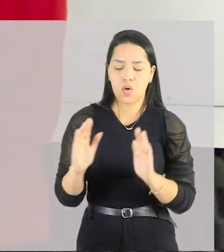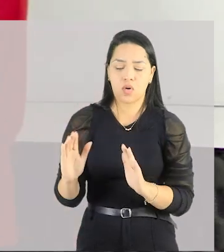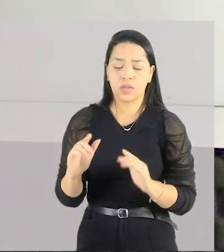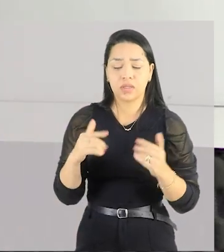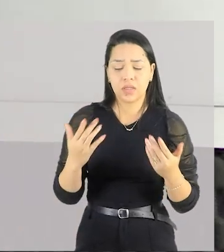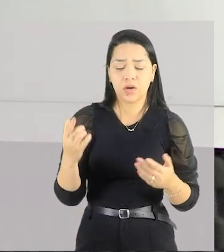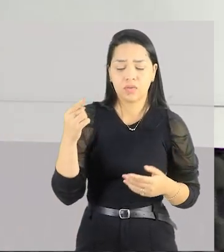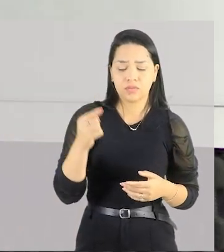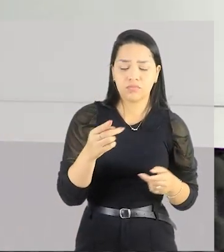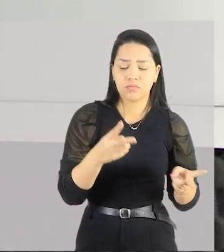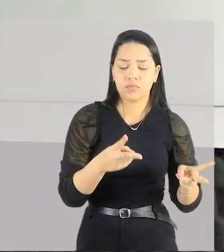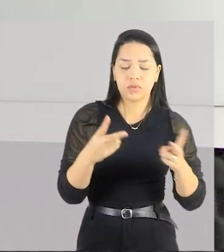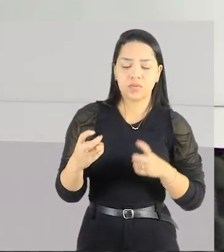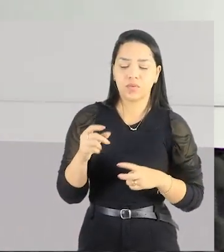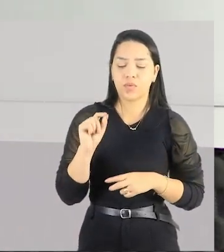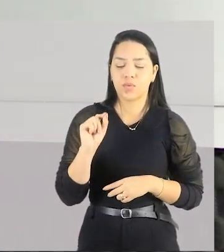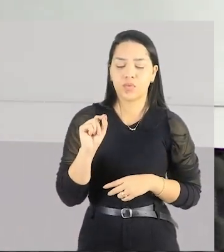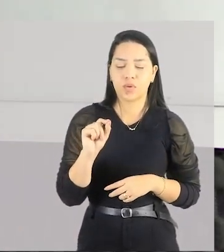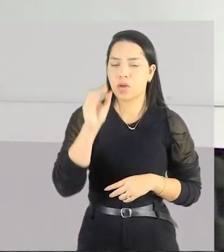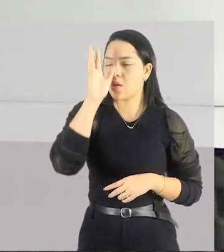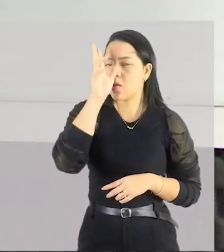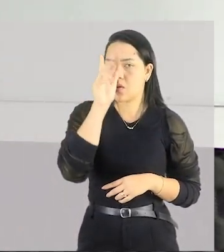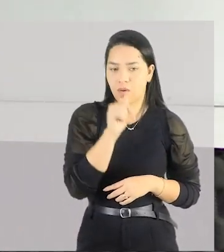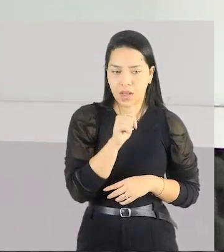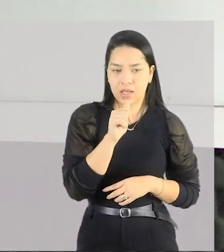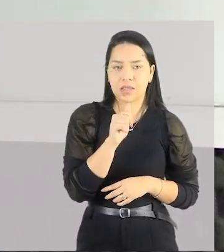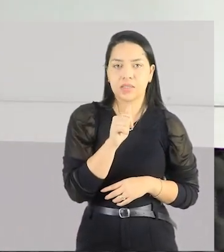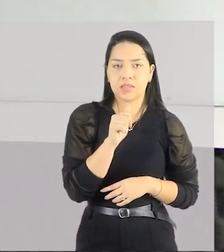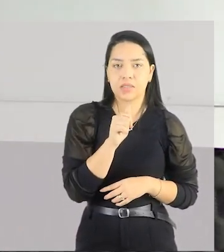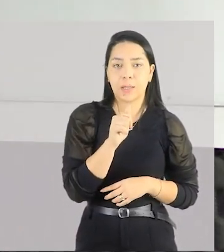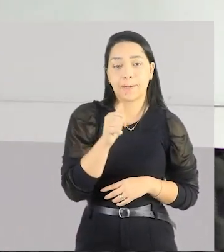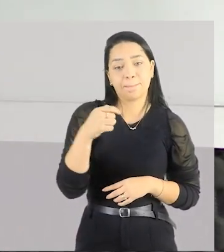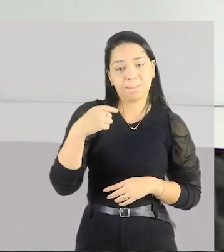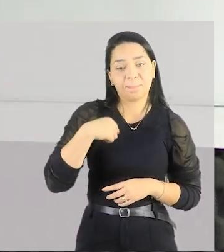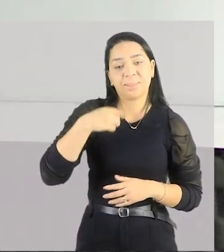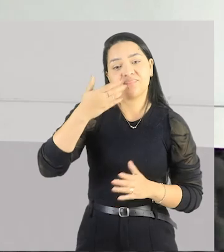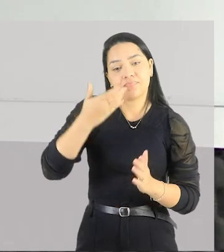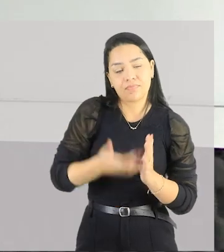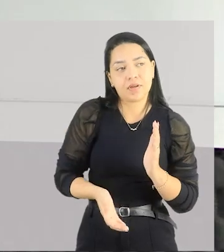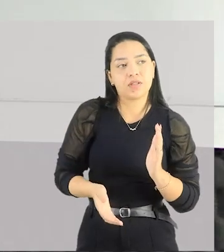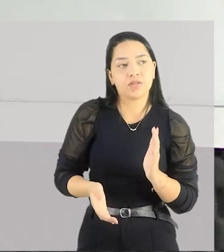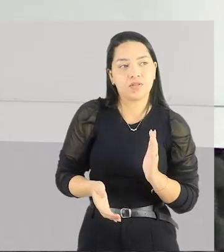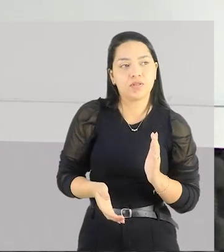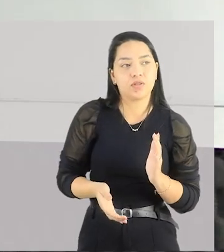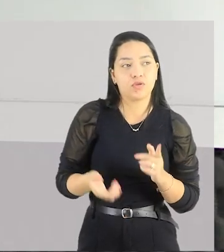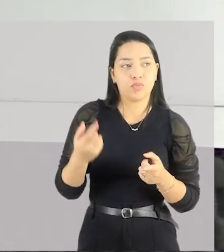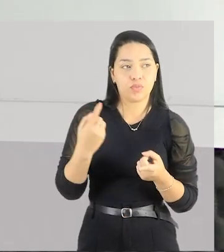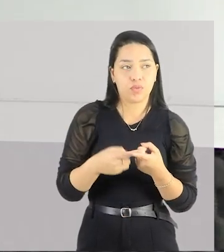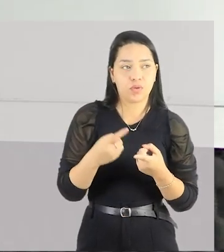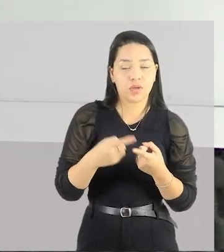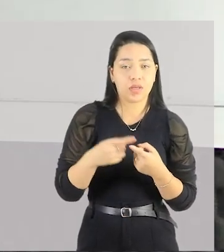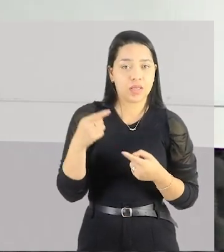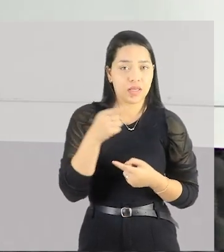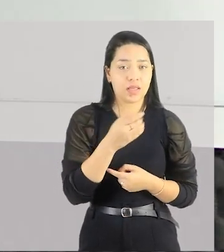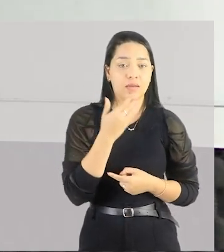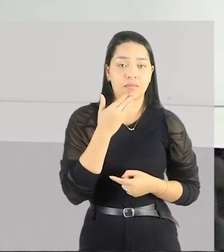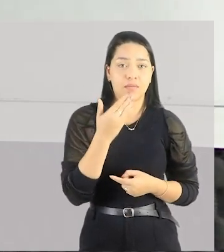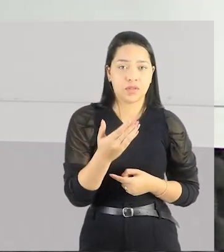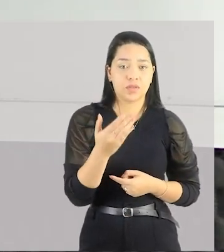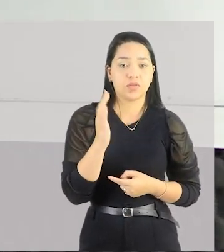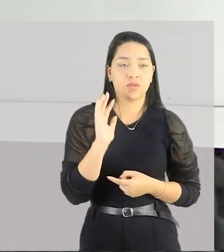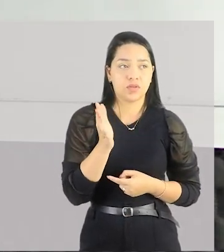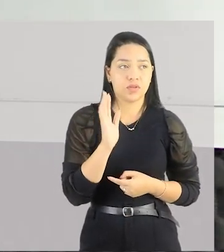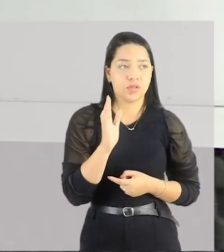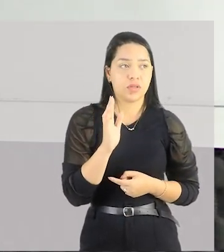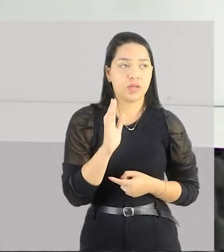aqui, você observou que quase eu perdi a questão, tá? Porque ele fez tipo uma jogadinha